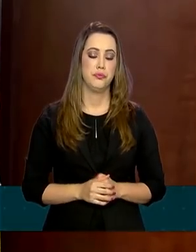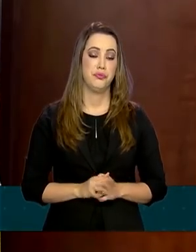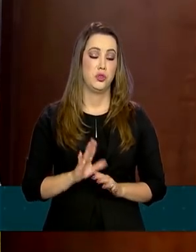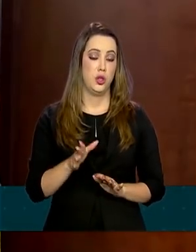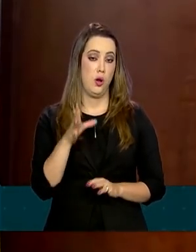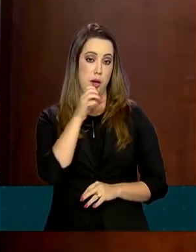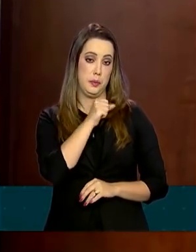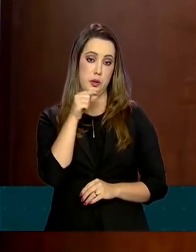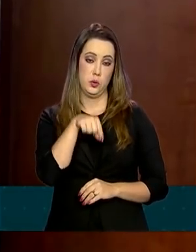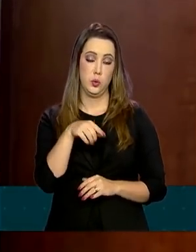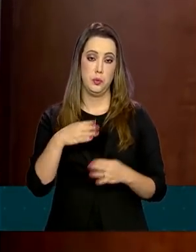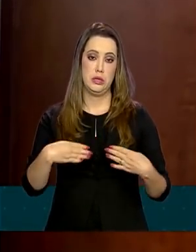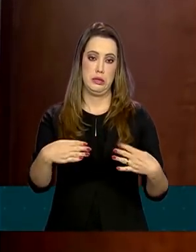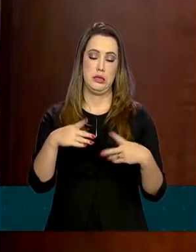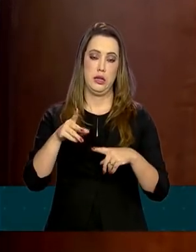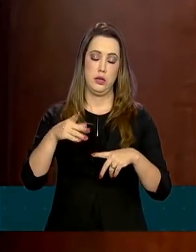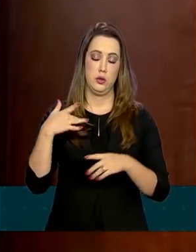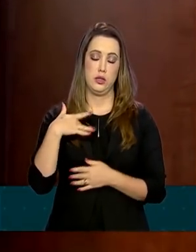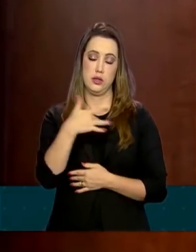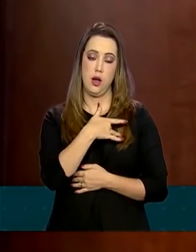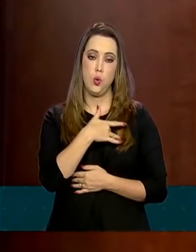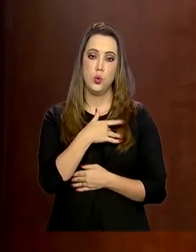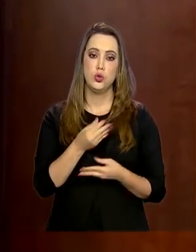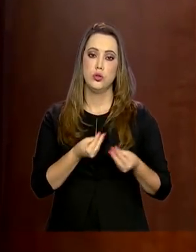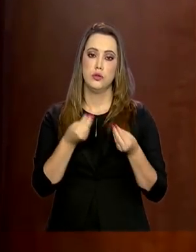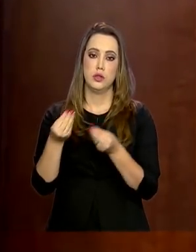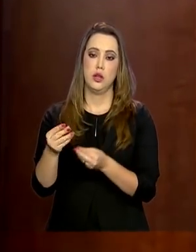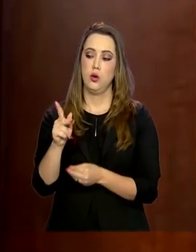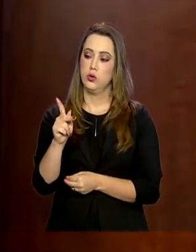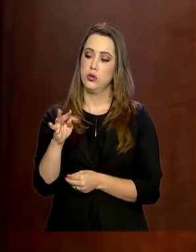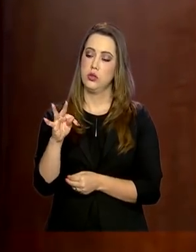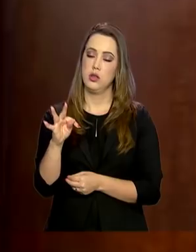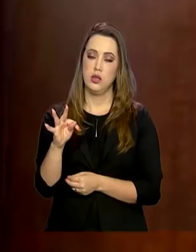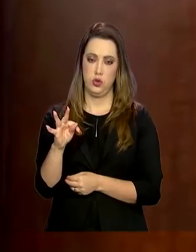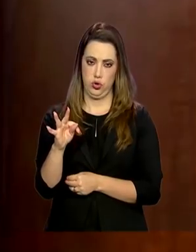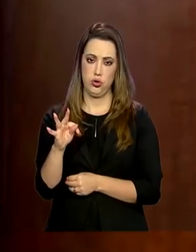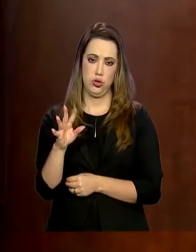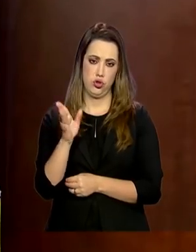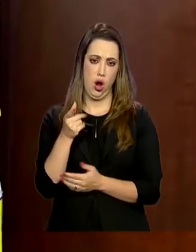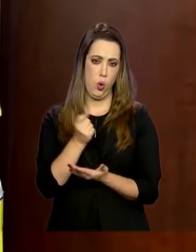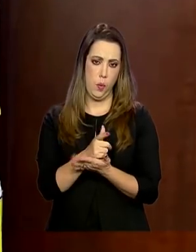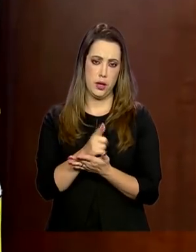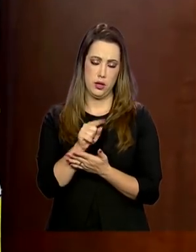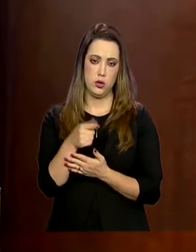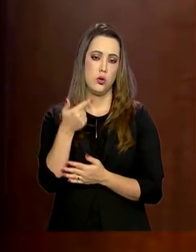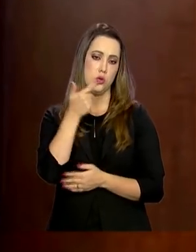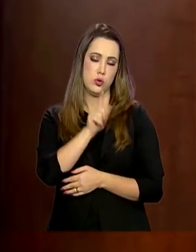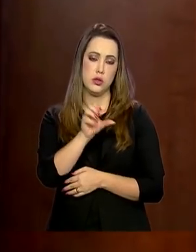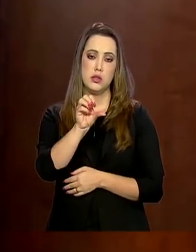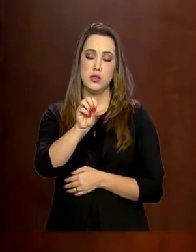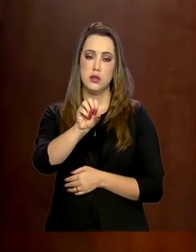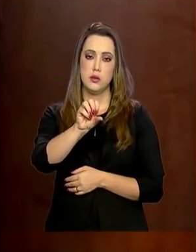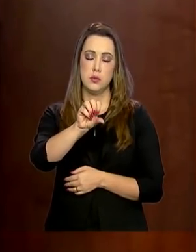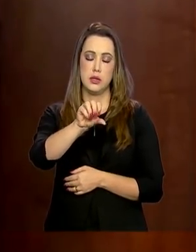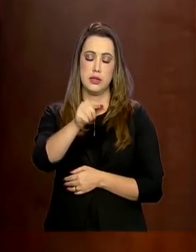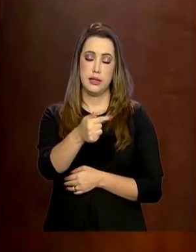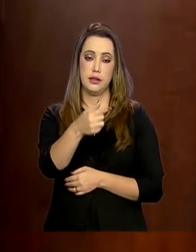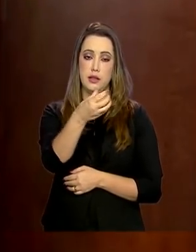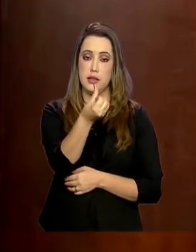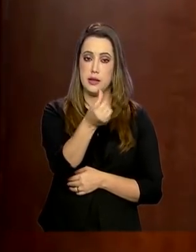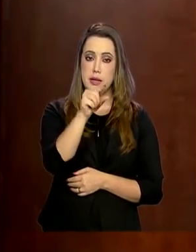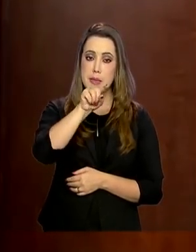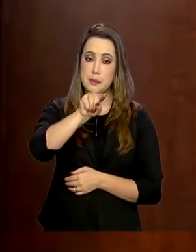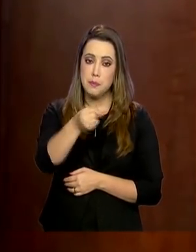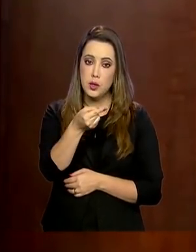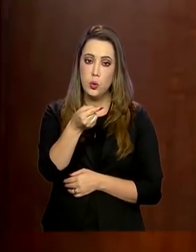saúde entregar os kits que já comprou teremos capacidade de realizar 76 mil amostras dias